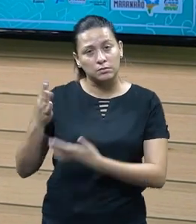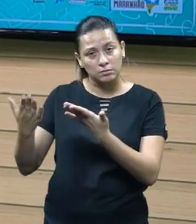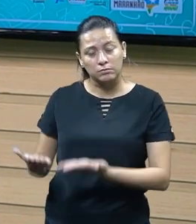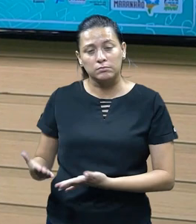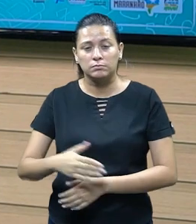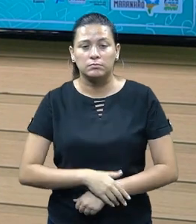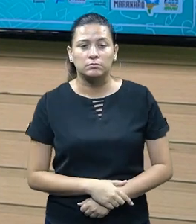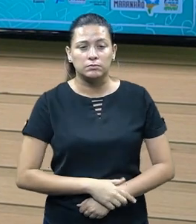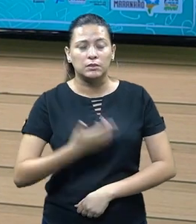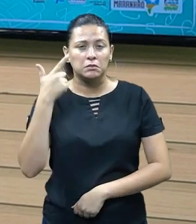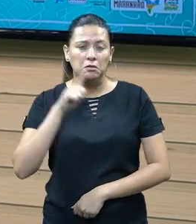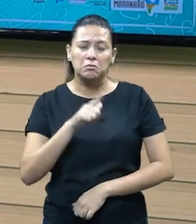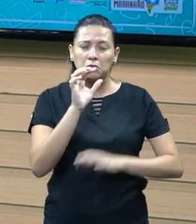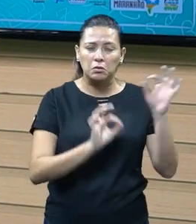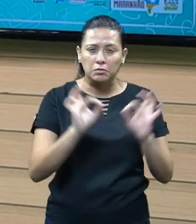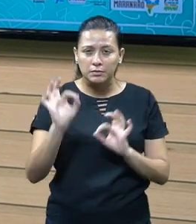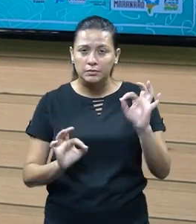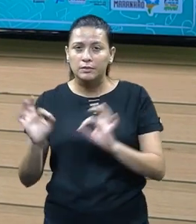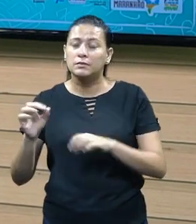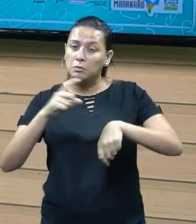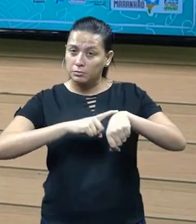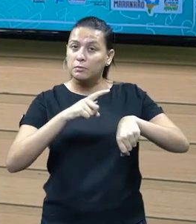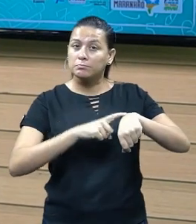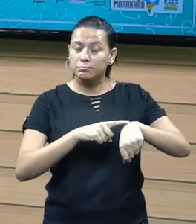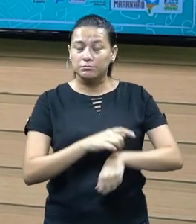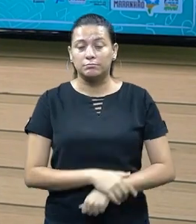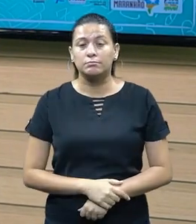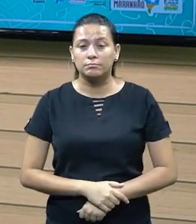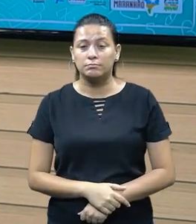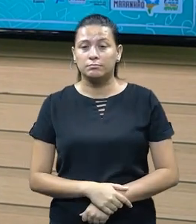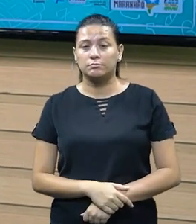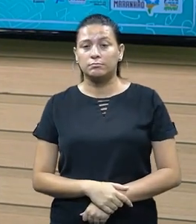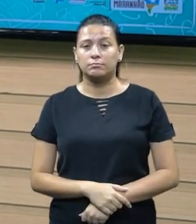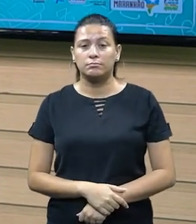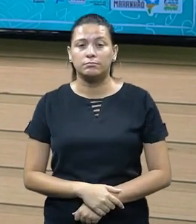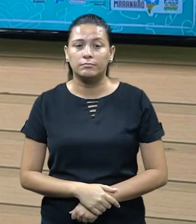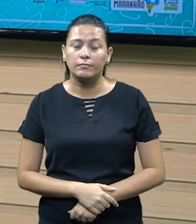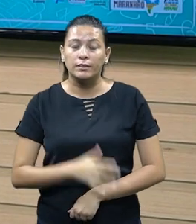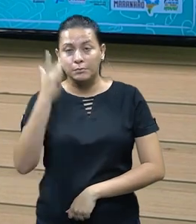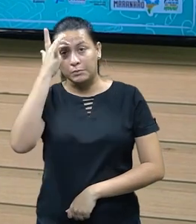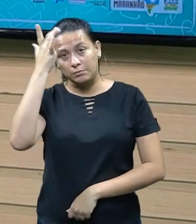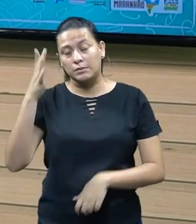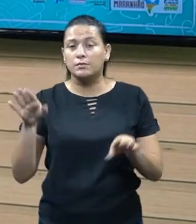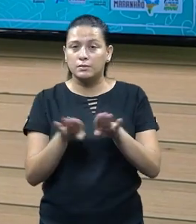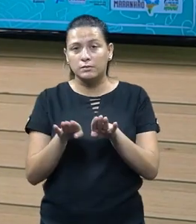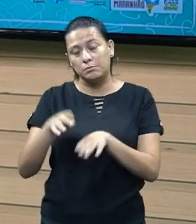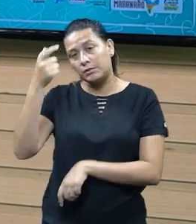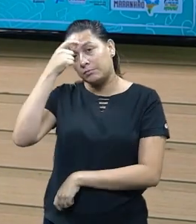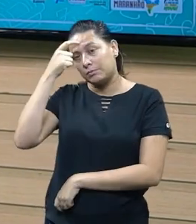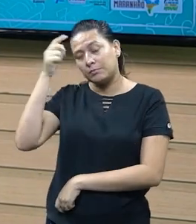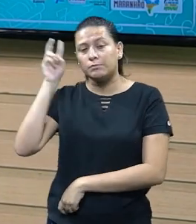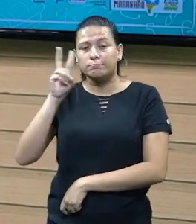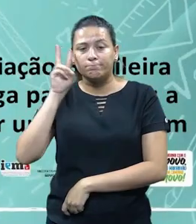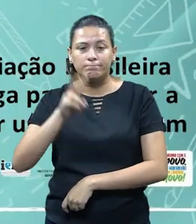técnica aqui eh a gente ganha em organização a gente ganha em tempo né e e é muito mais fácil também de